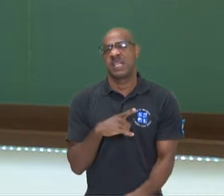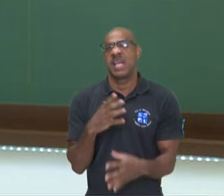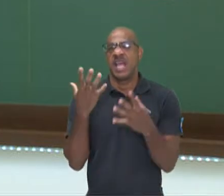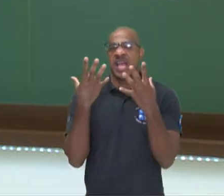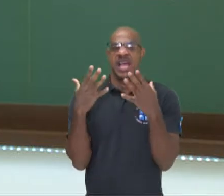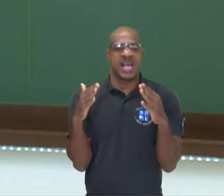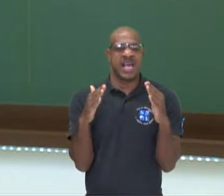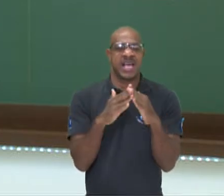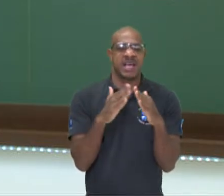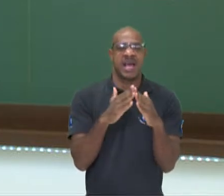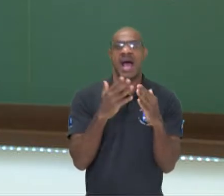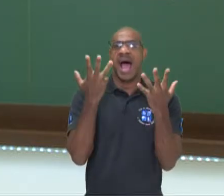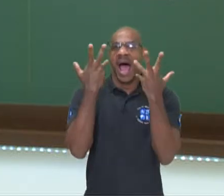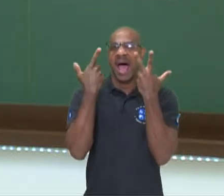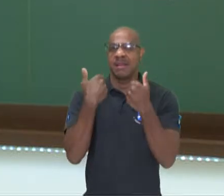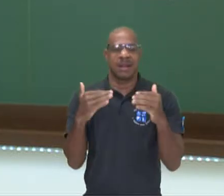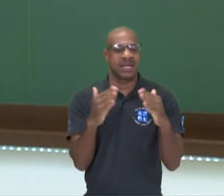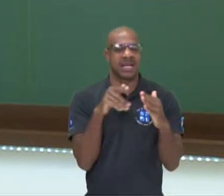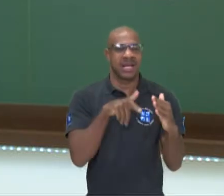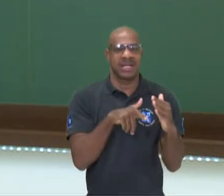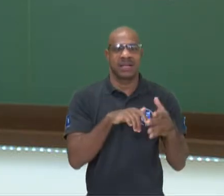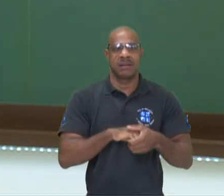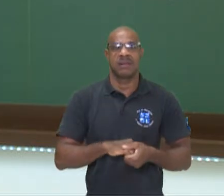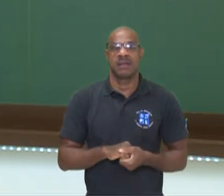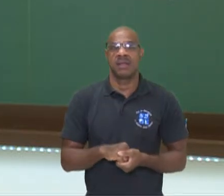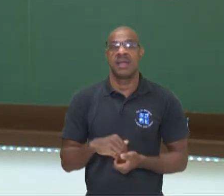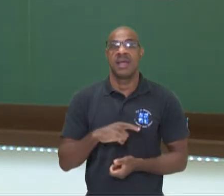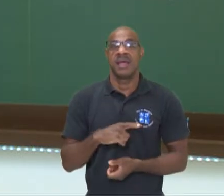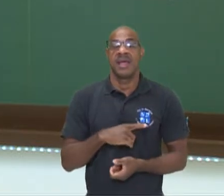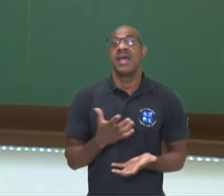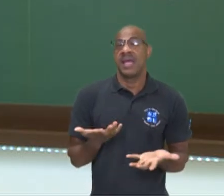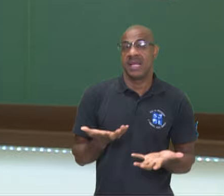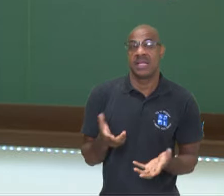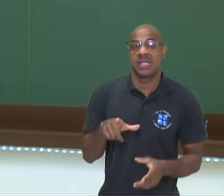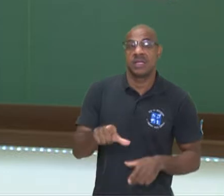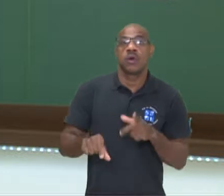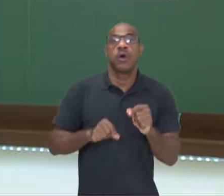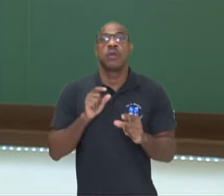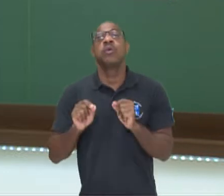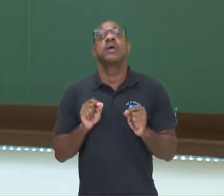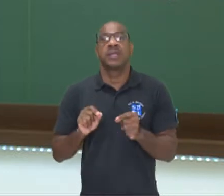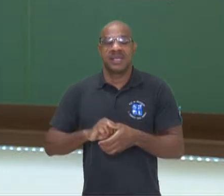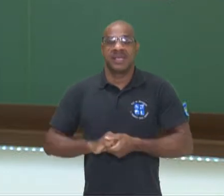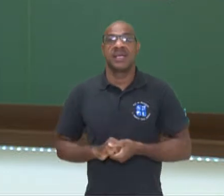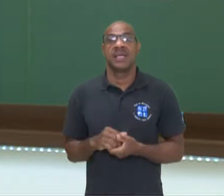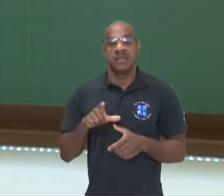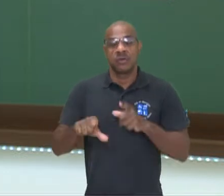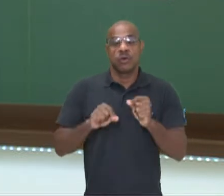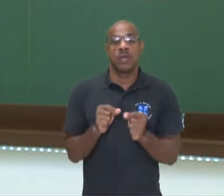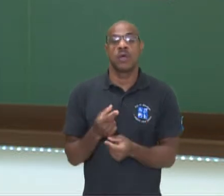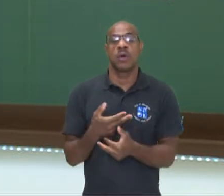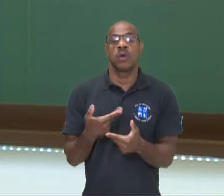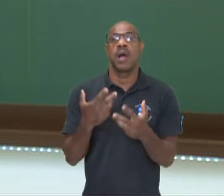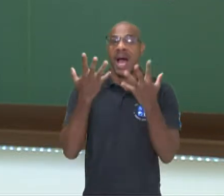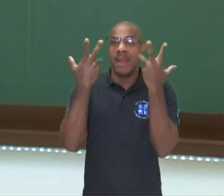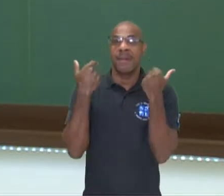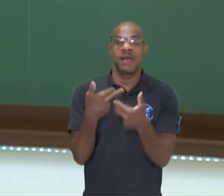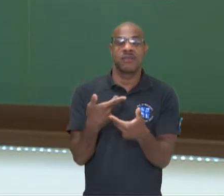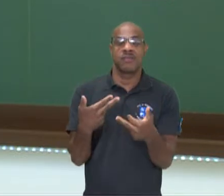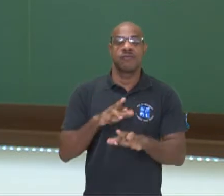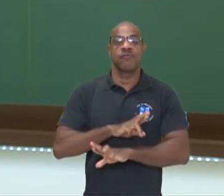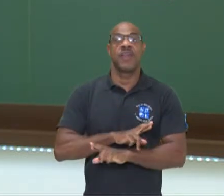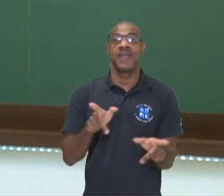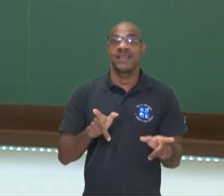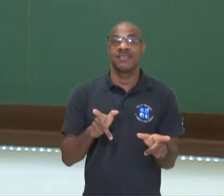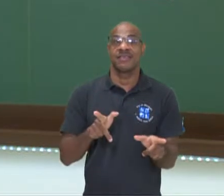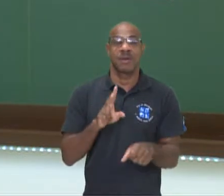tradicional. Elas querem optar pela excentricidade. Exatamente, elas querem algo diferente para elas. Por que